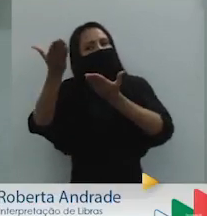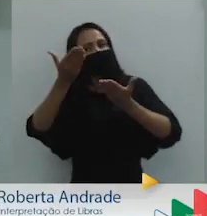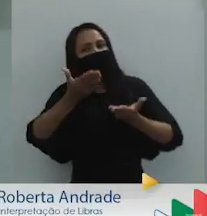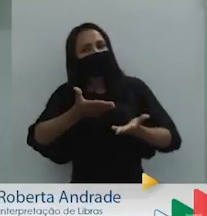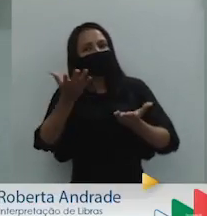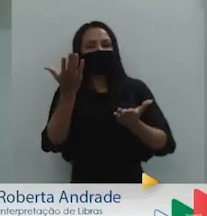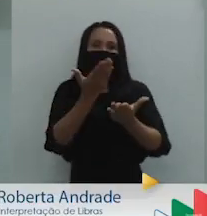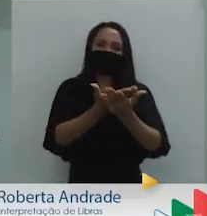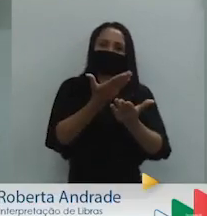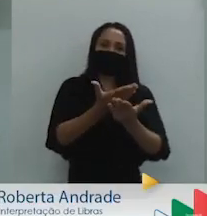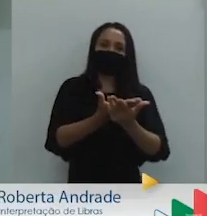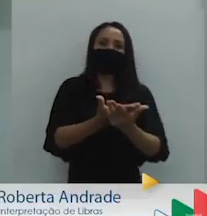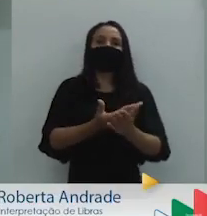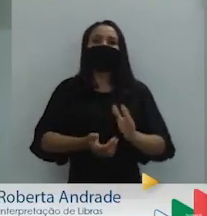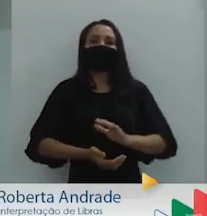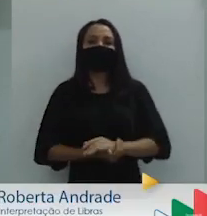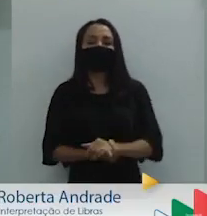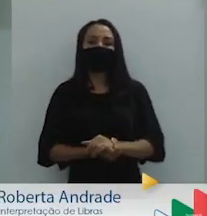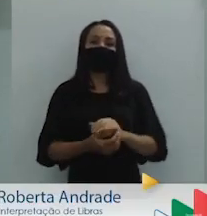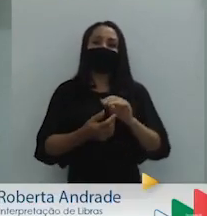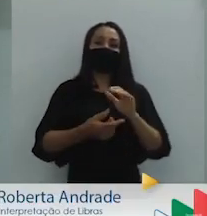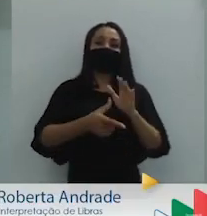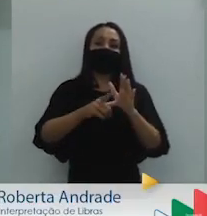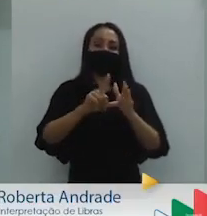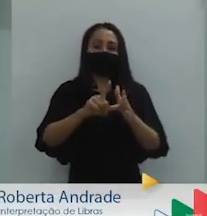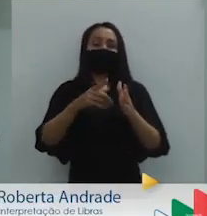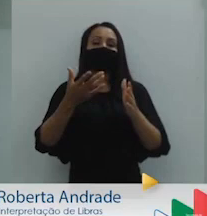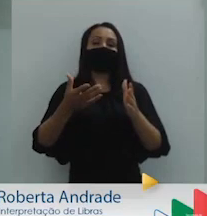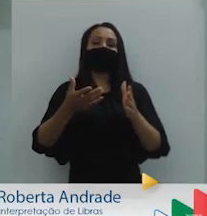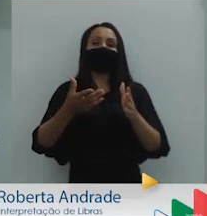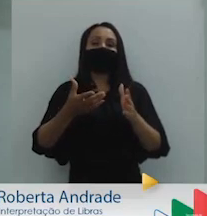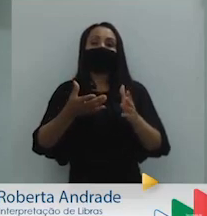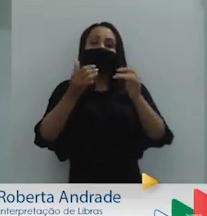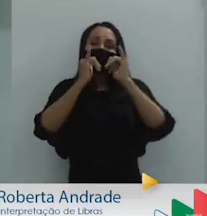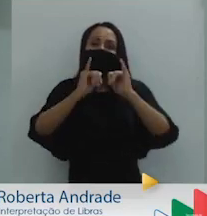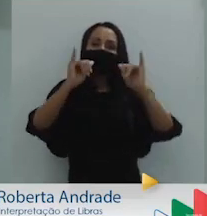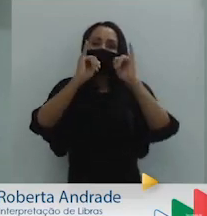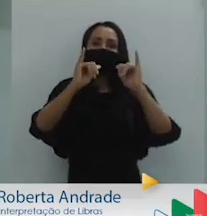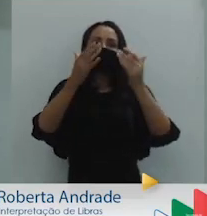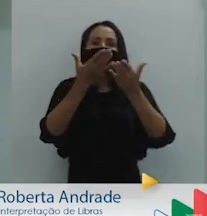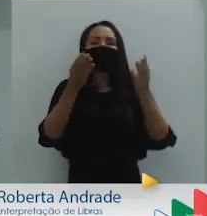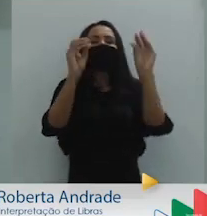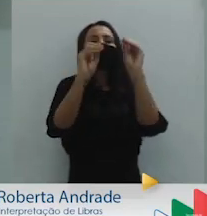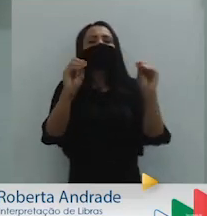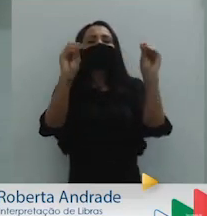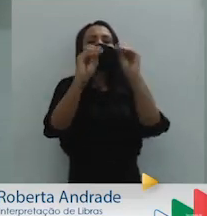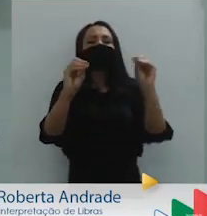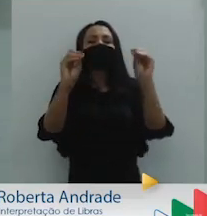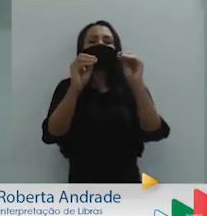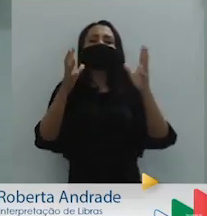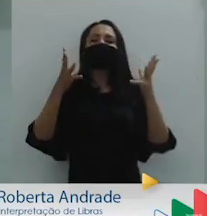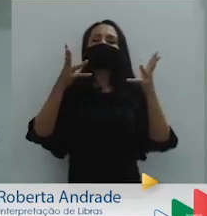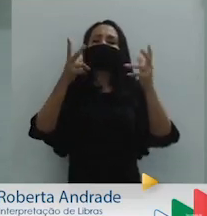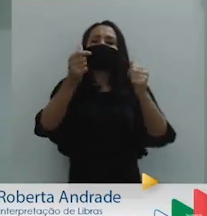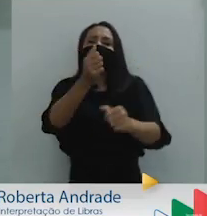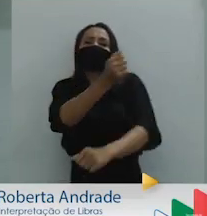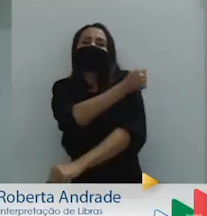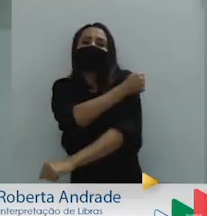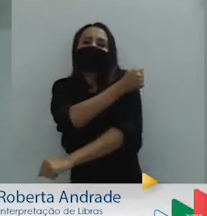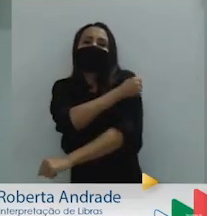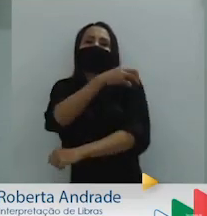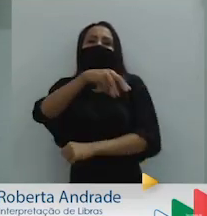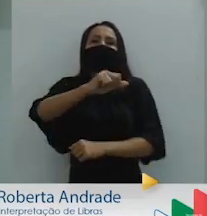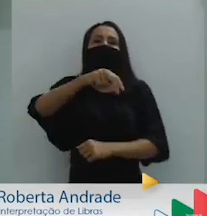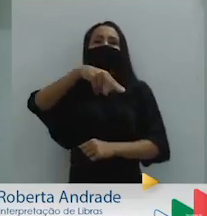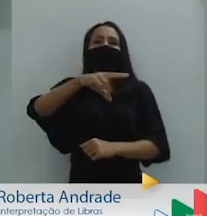bem-vindos a essa aula. Antes de mais nada, gostaria de mandar um grande beijo para todos os meus alunos da Escola